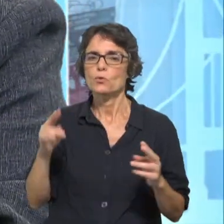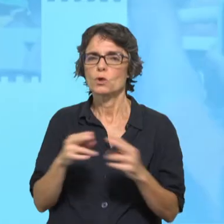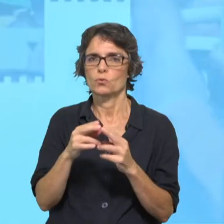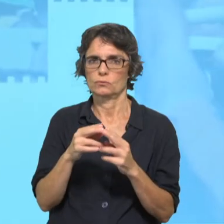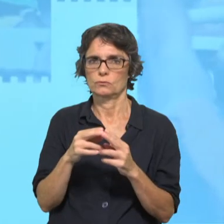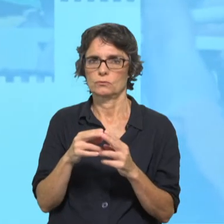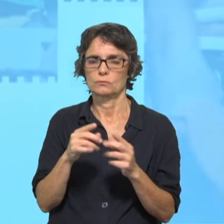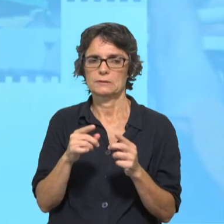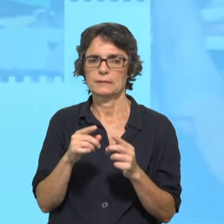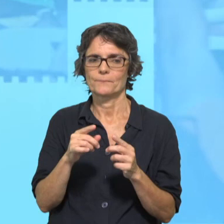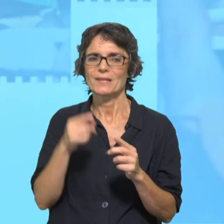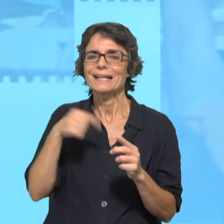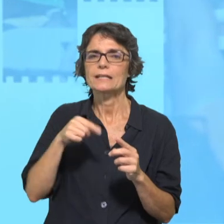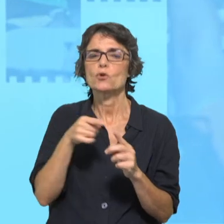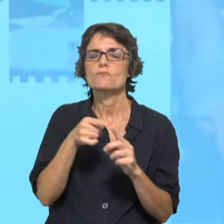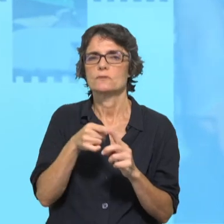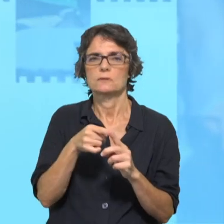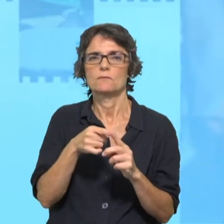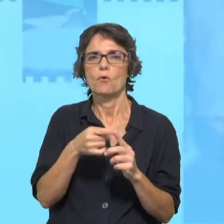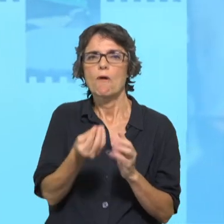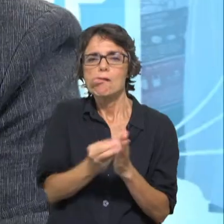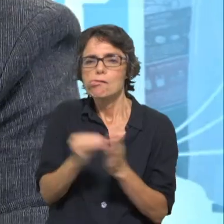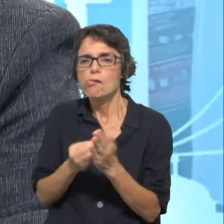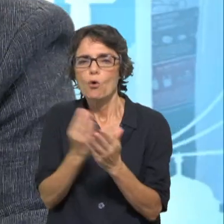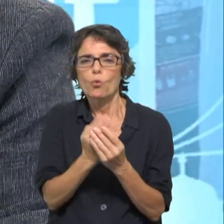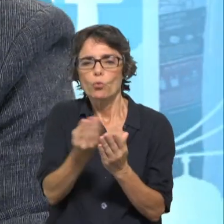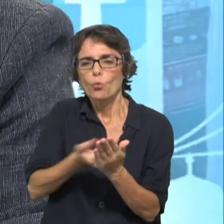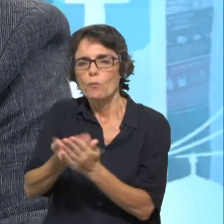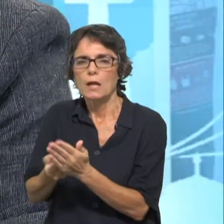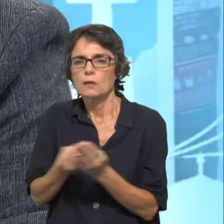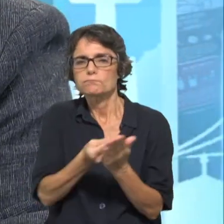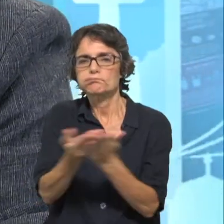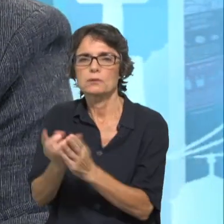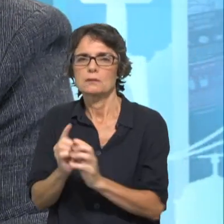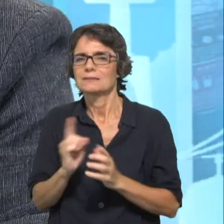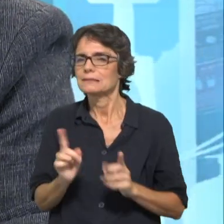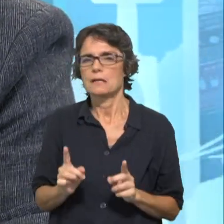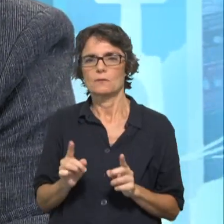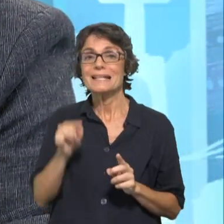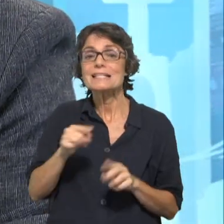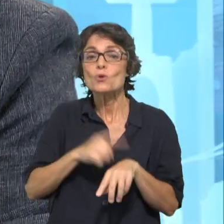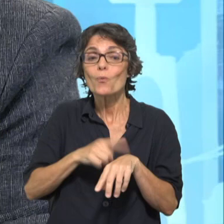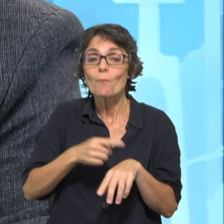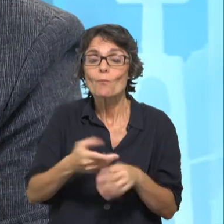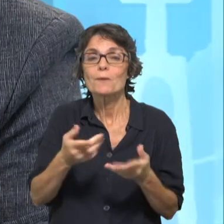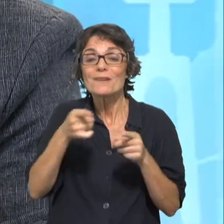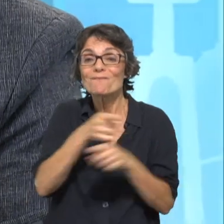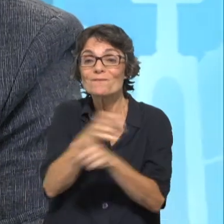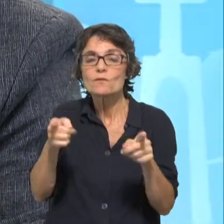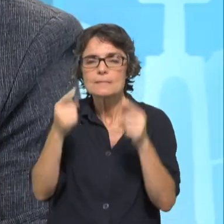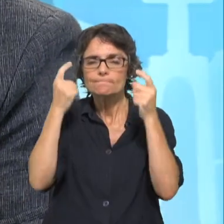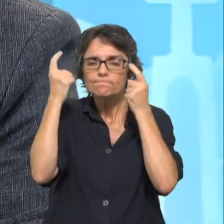documentos. É um momento privilegiado de reflexão sobre vamos usar a terminologia mais clássica, o que o